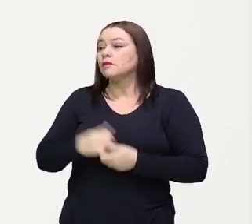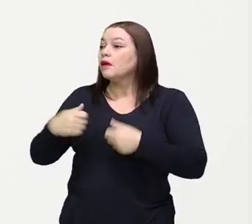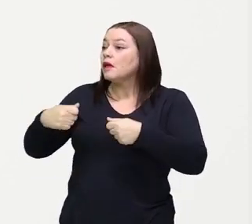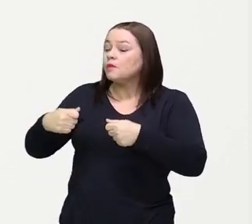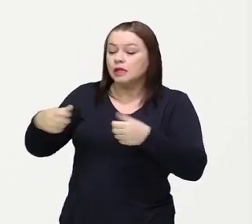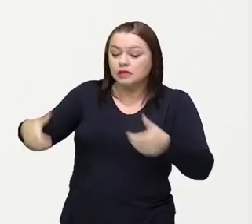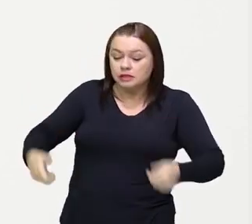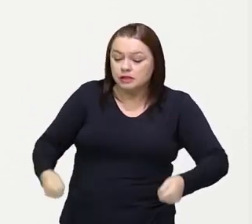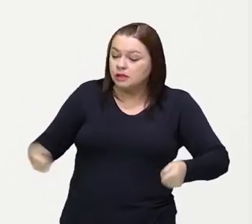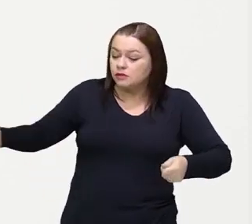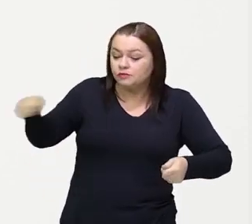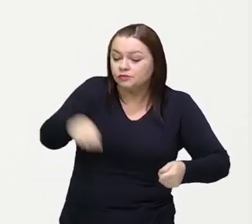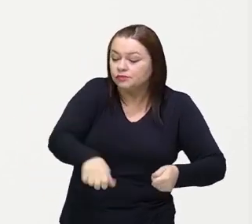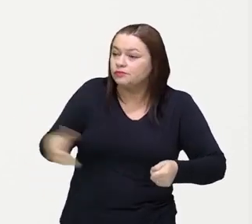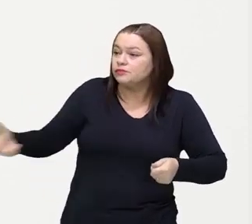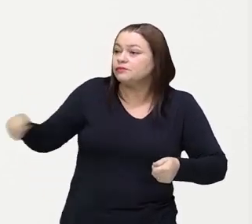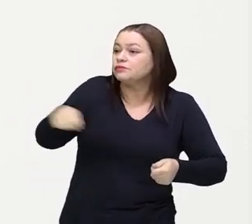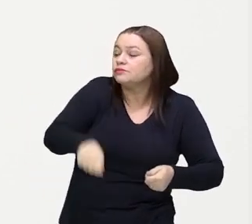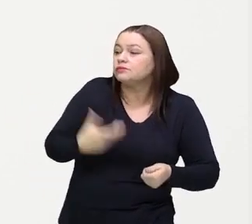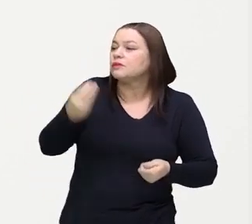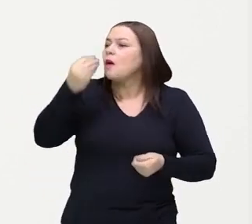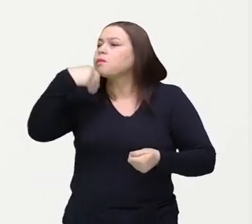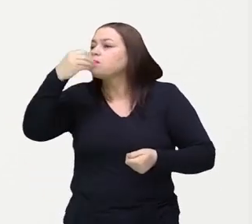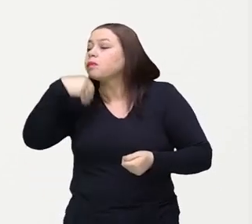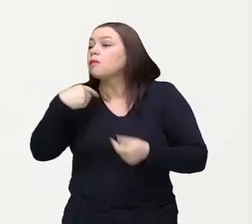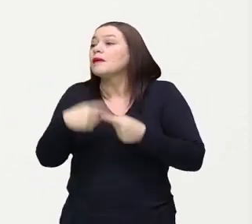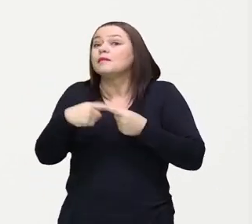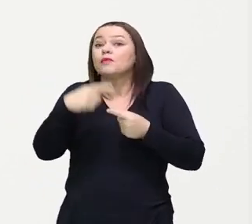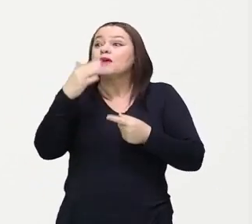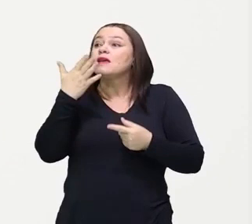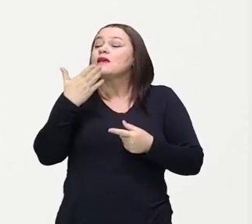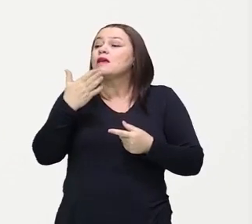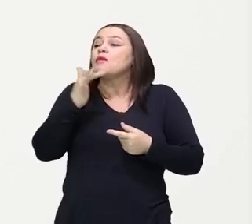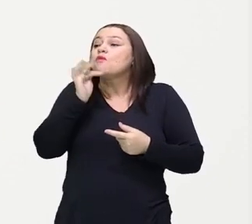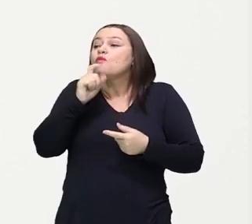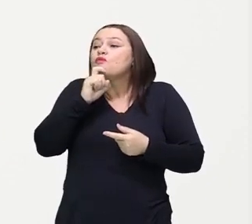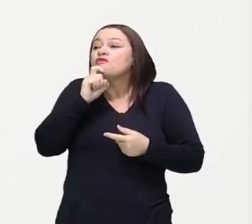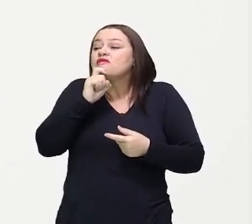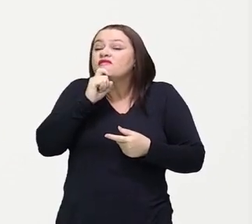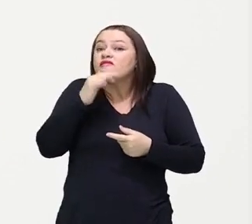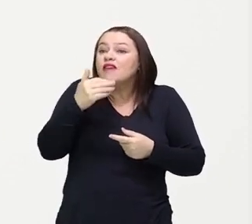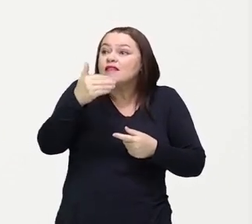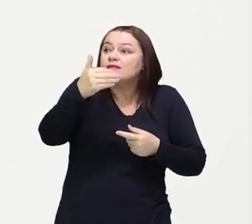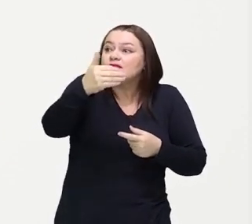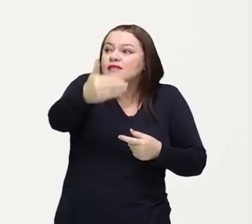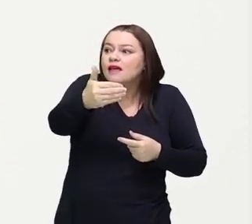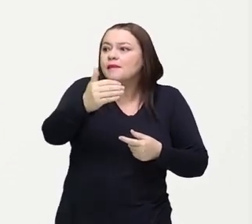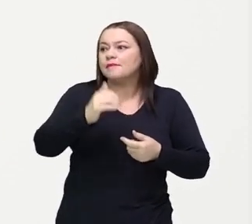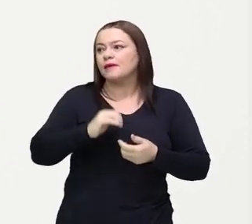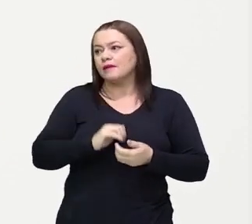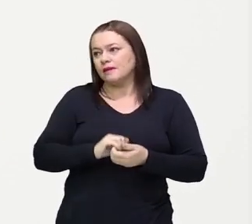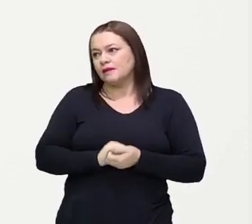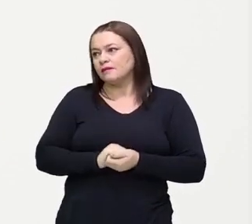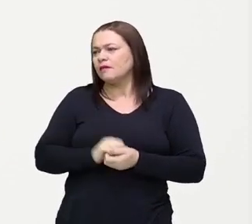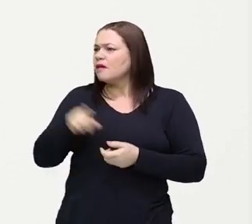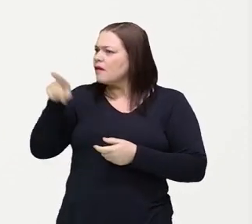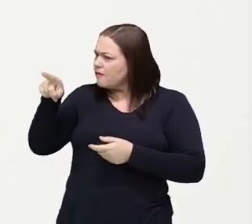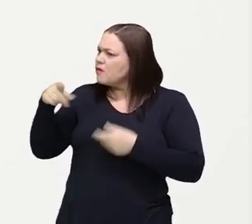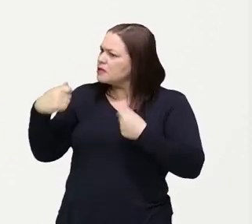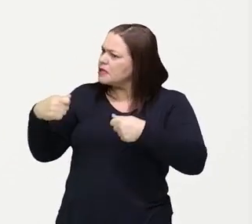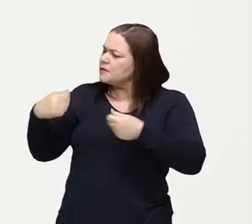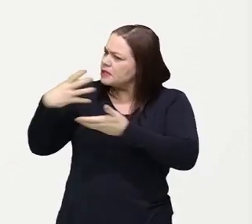Preciso juntar provimentos para o inverno, disse a formiga, e recomendando que você faça